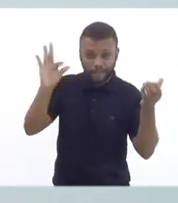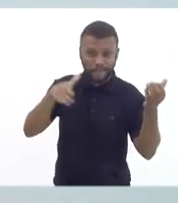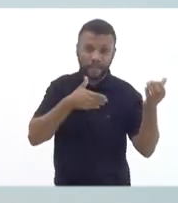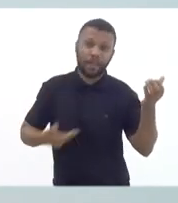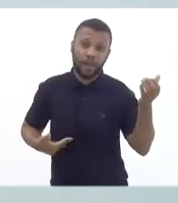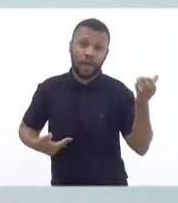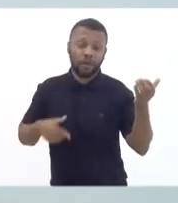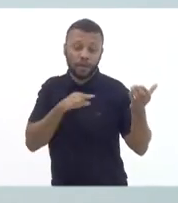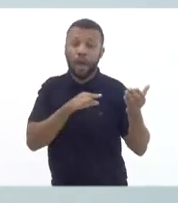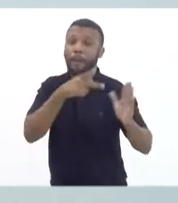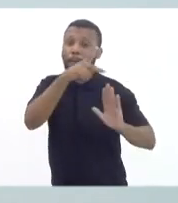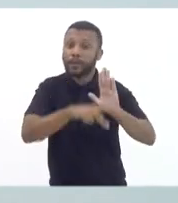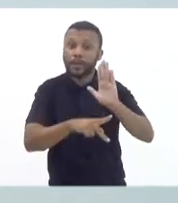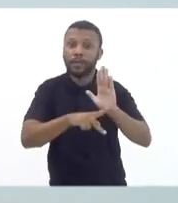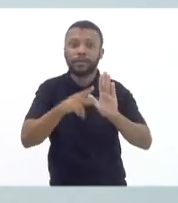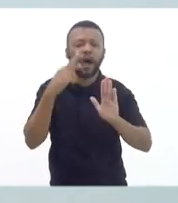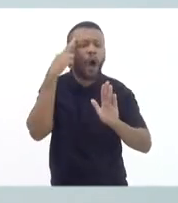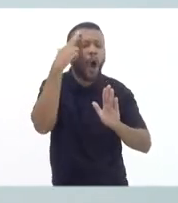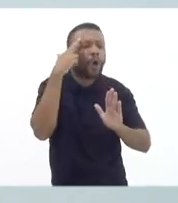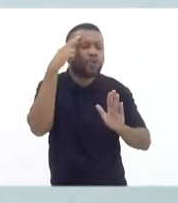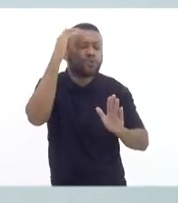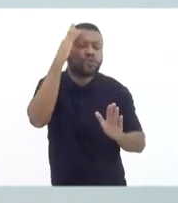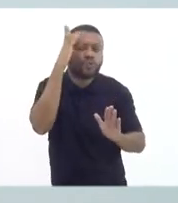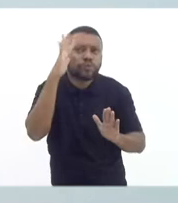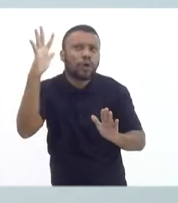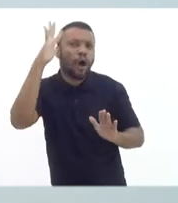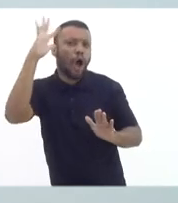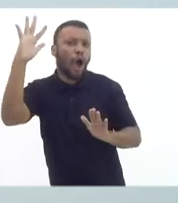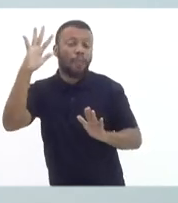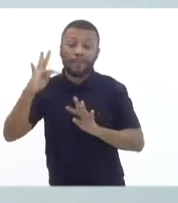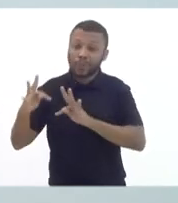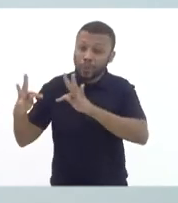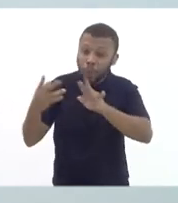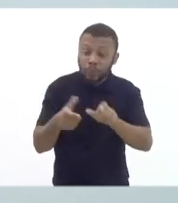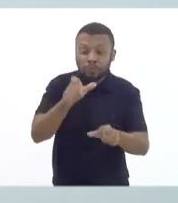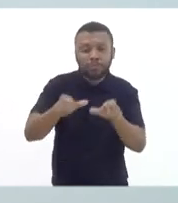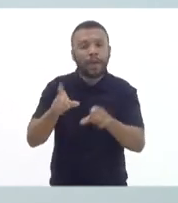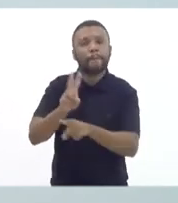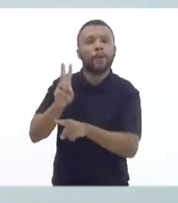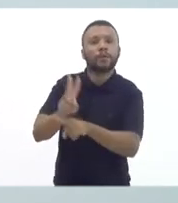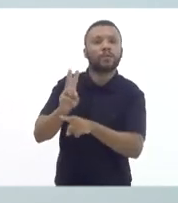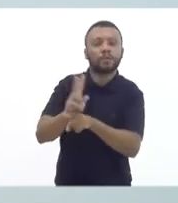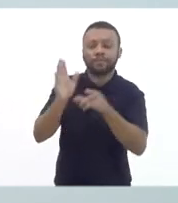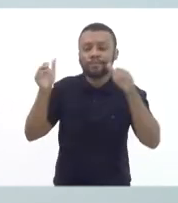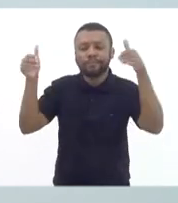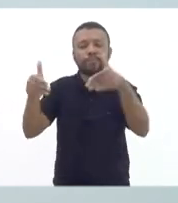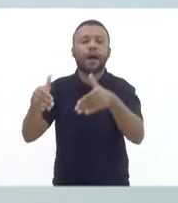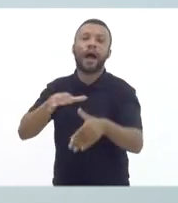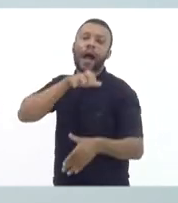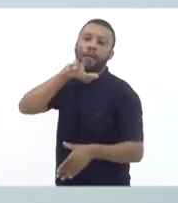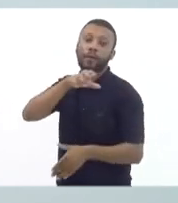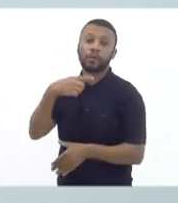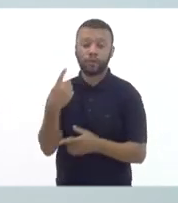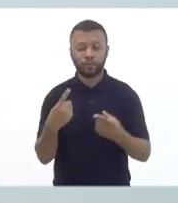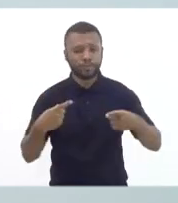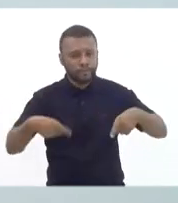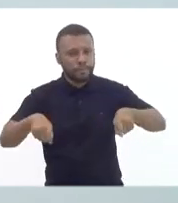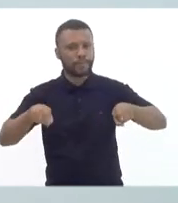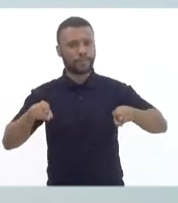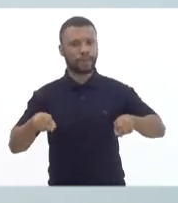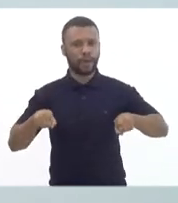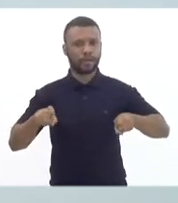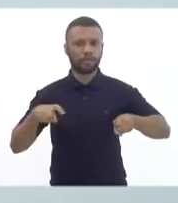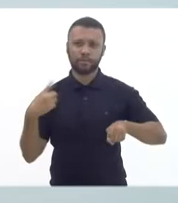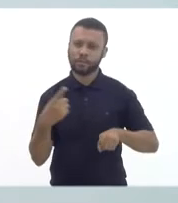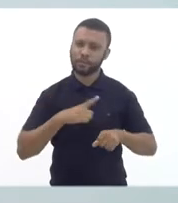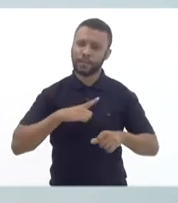que um sonho, né, para todo mundo que é protetor da causa animal. E também dizer que nosso mandato, a gente tem muito orgulho de já ter